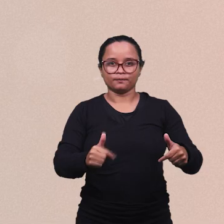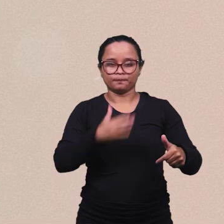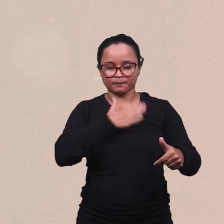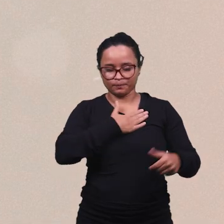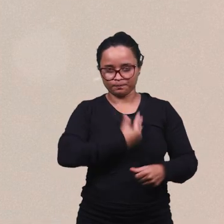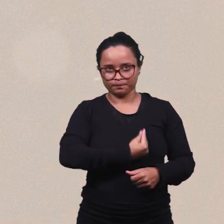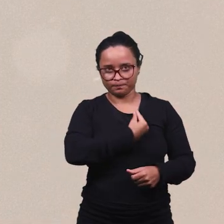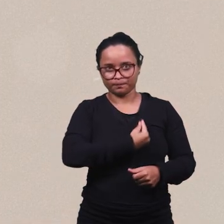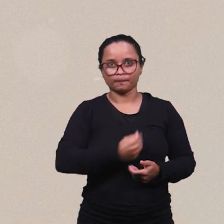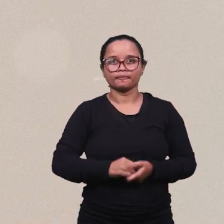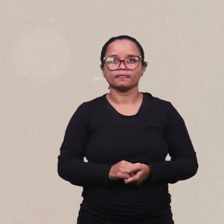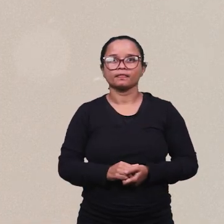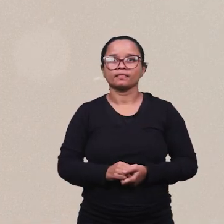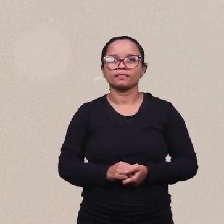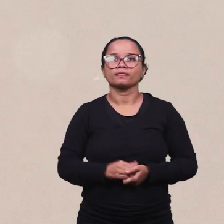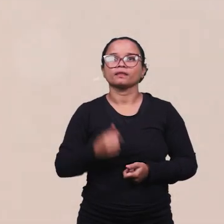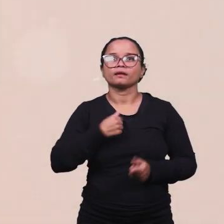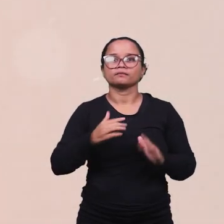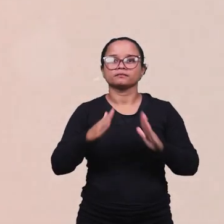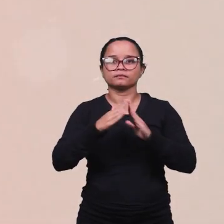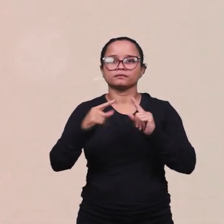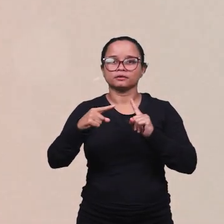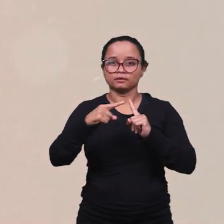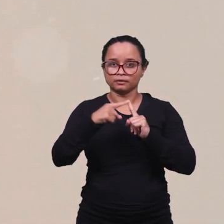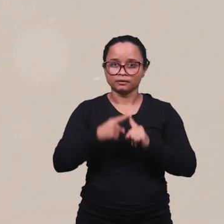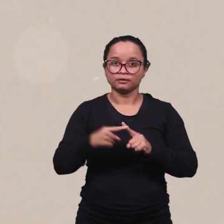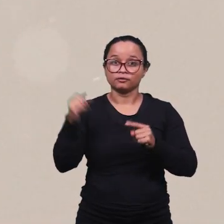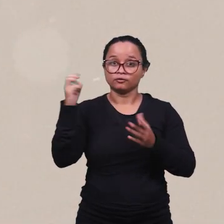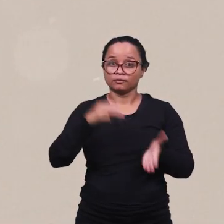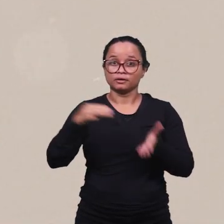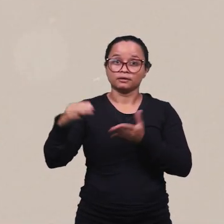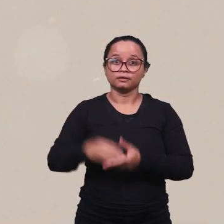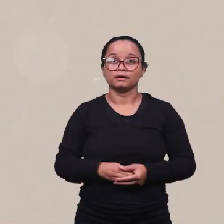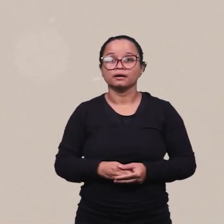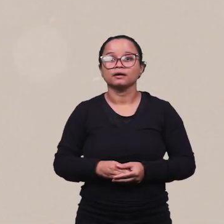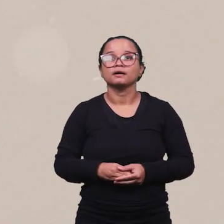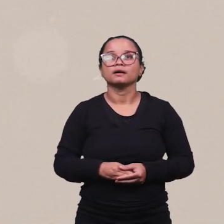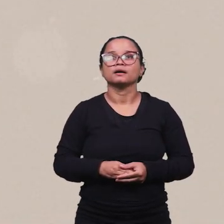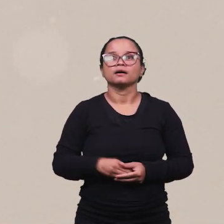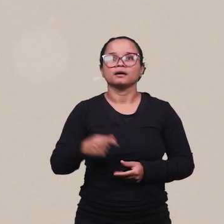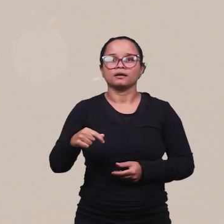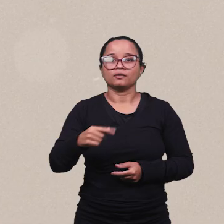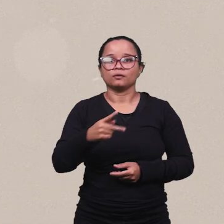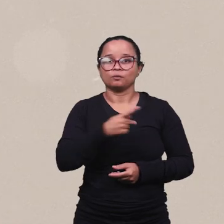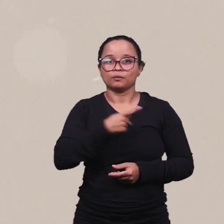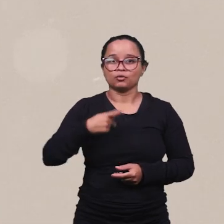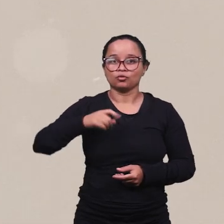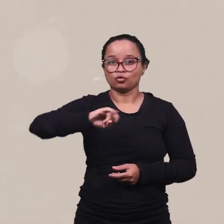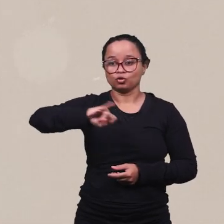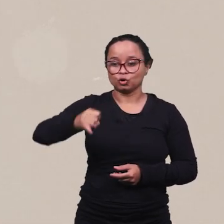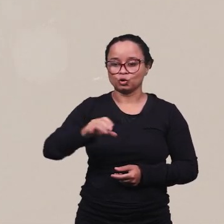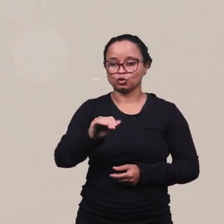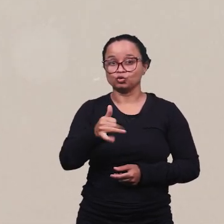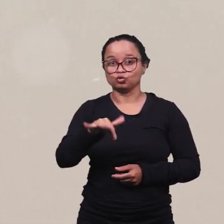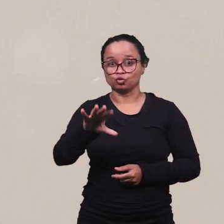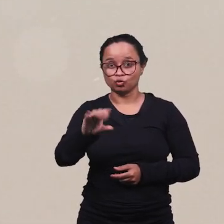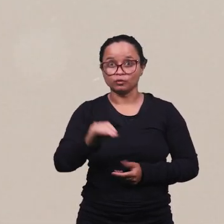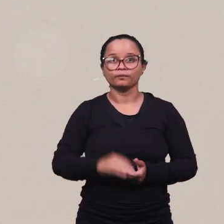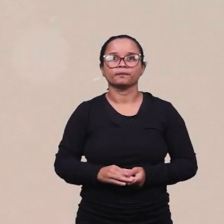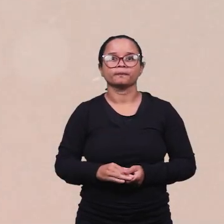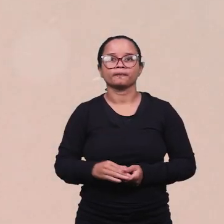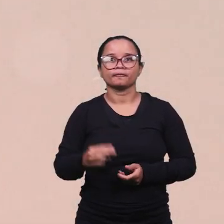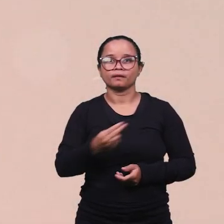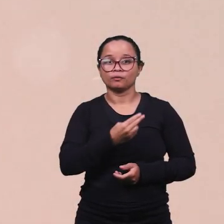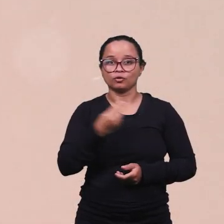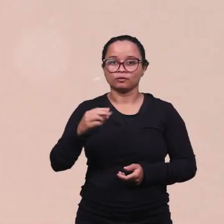Ele tem feito e realizado na minha vida. Sou da Igreja Cristã Maranata, Nova Cruz, pertenço ao Ministério do Pastor João. Meu nome